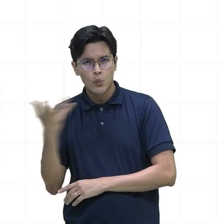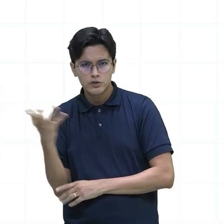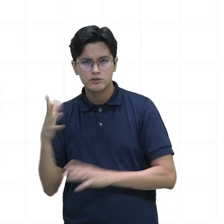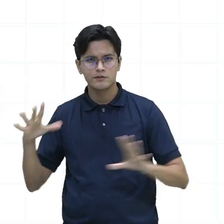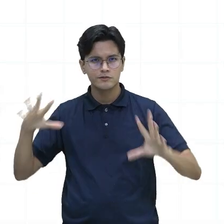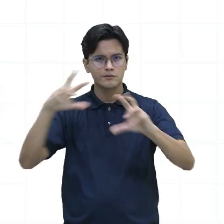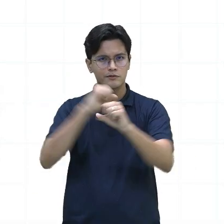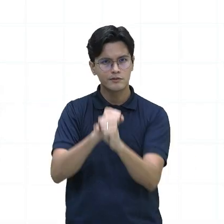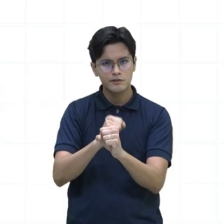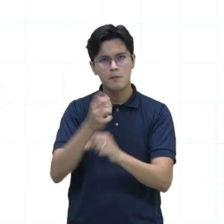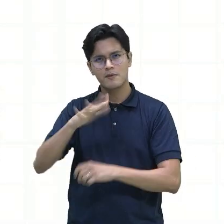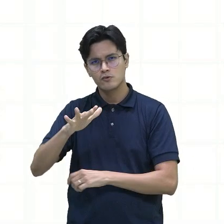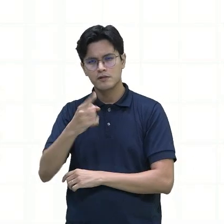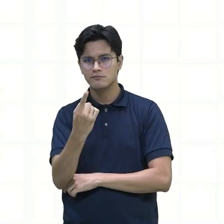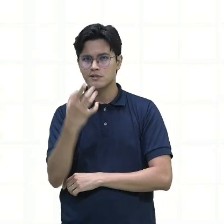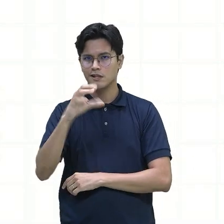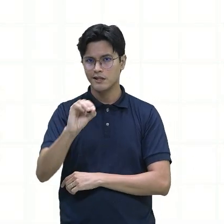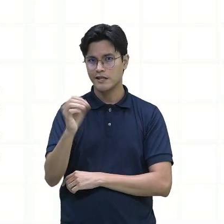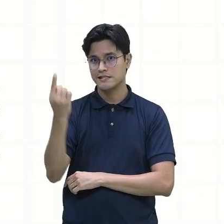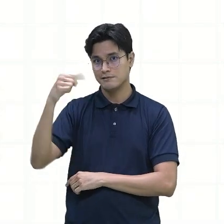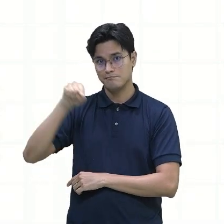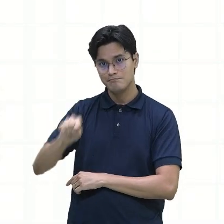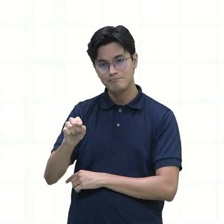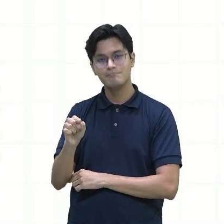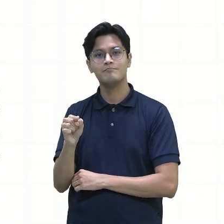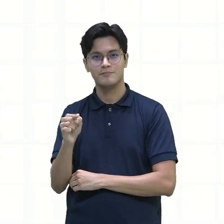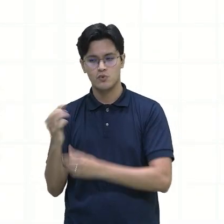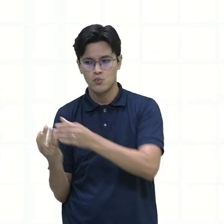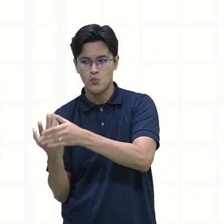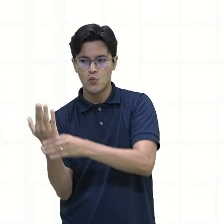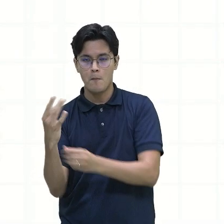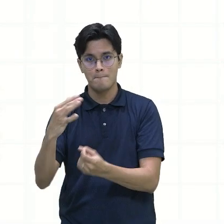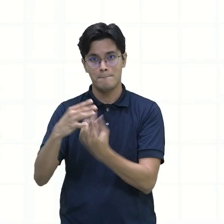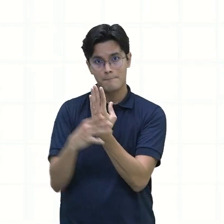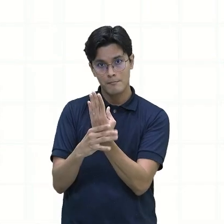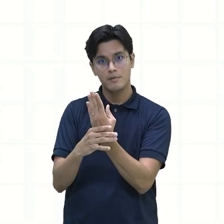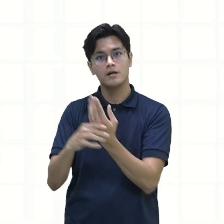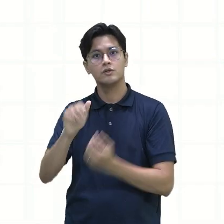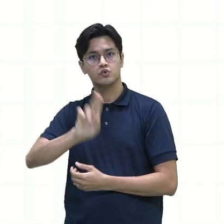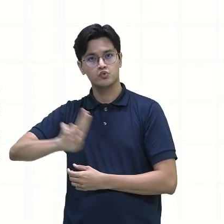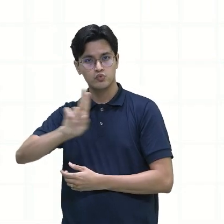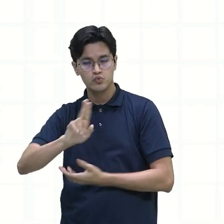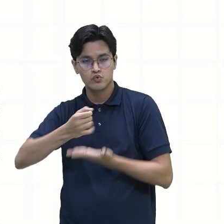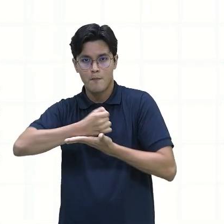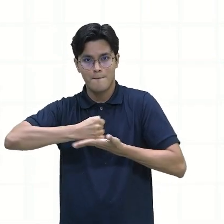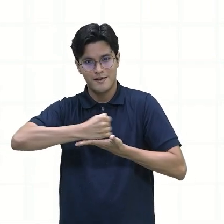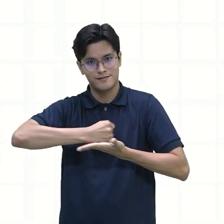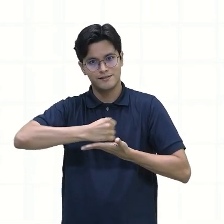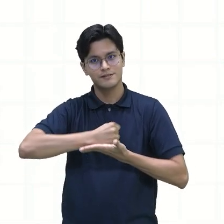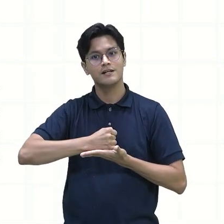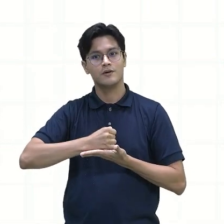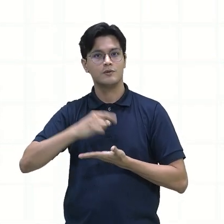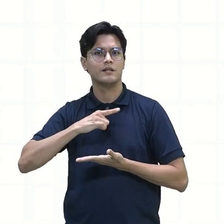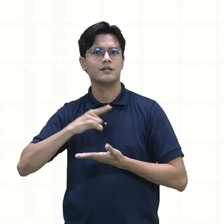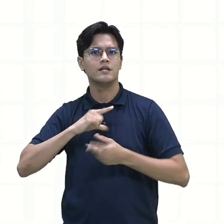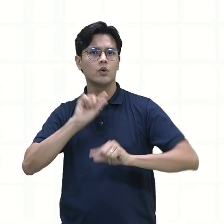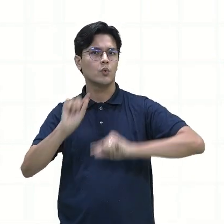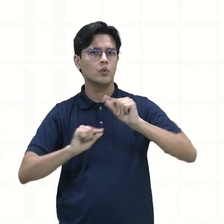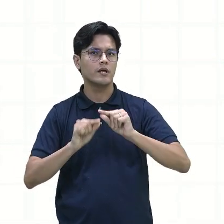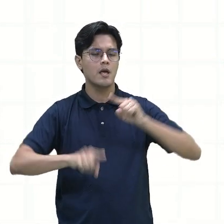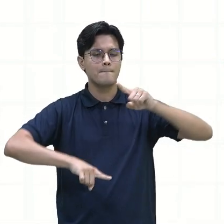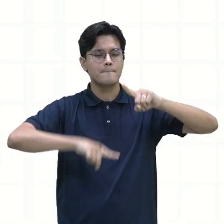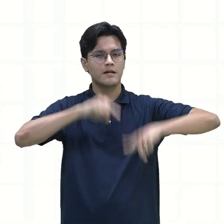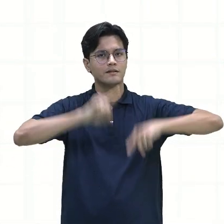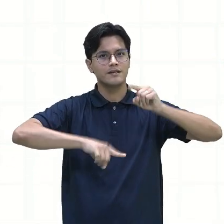de princípios ativos para uso medicinal. Olha só, eu já tenho aqui alguns termos, né, que